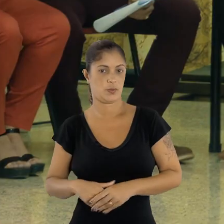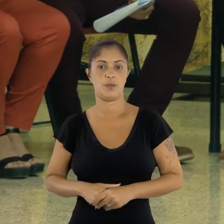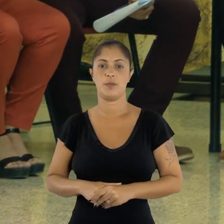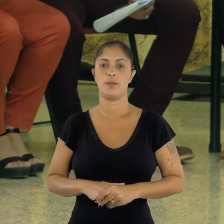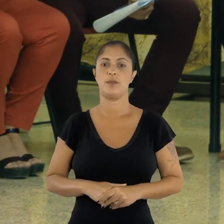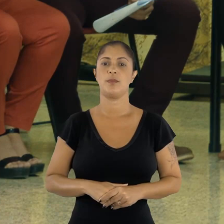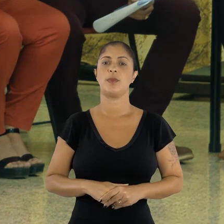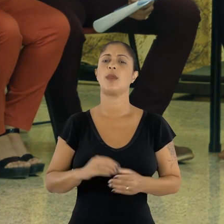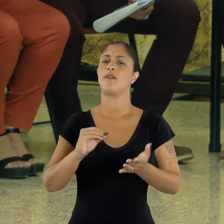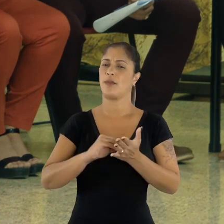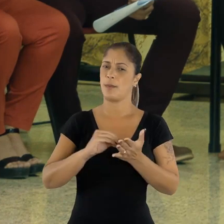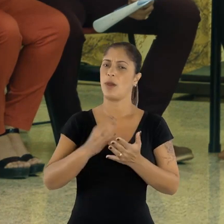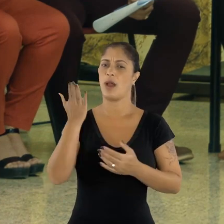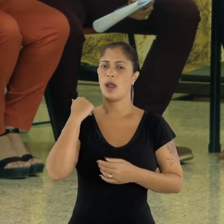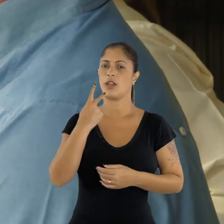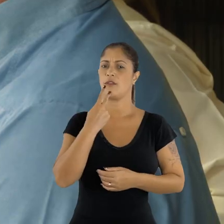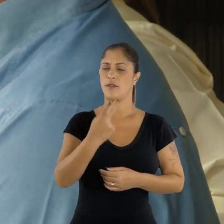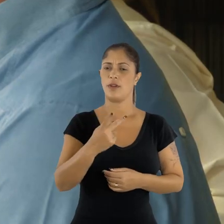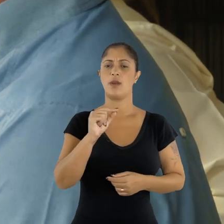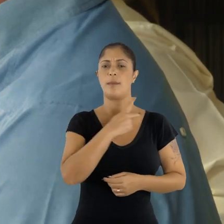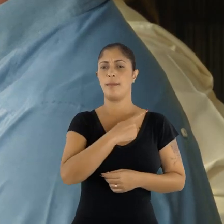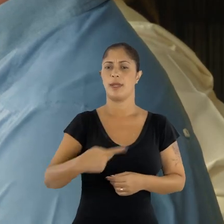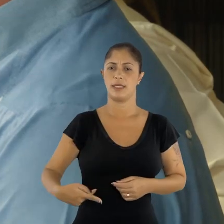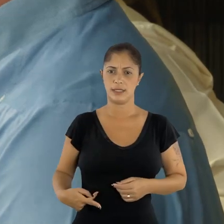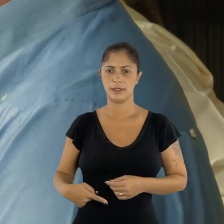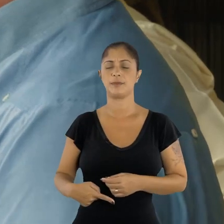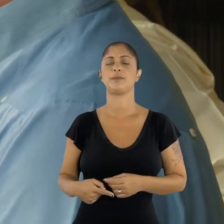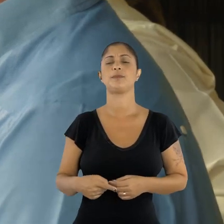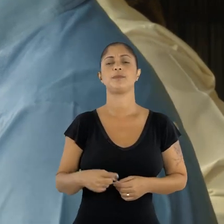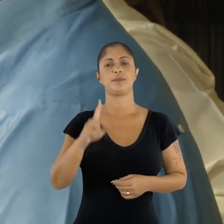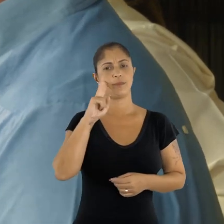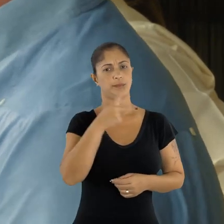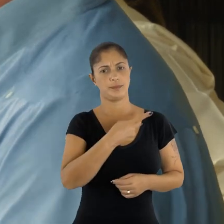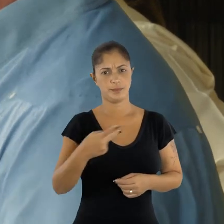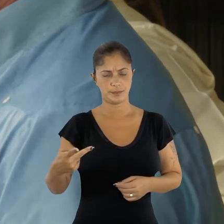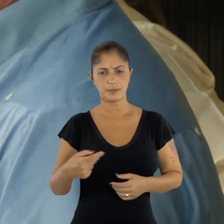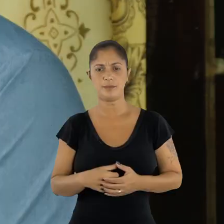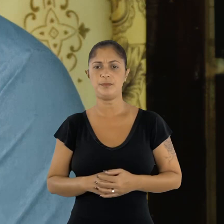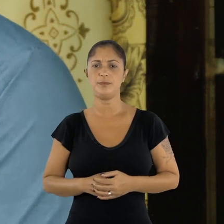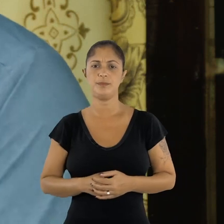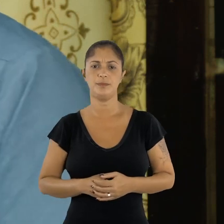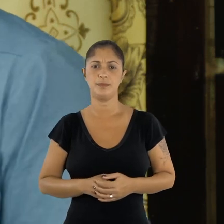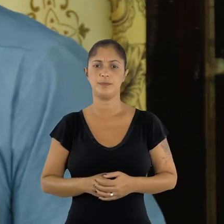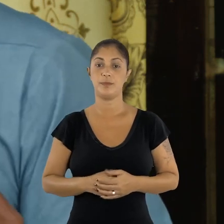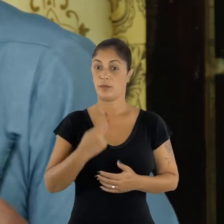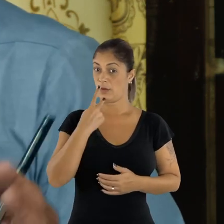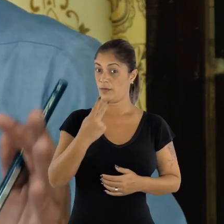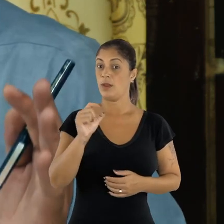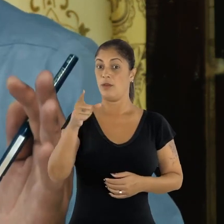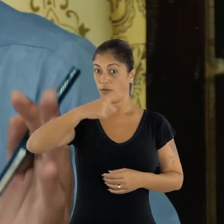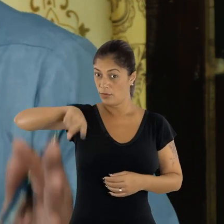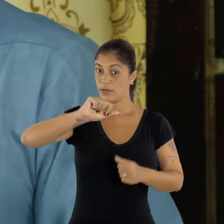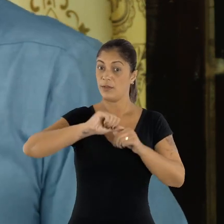educadores. Faz pouco tempo que o presidente Díaz-Canel nos visitou